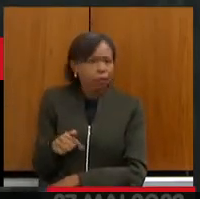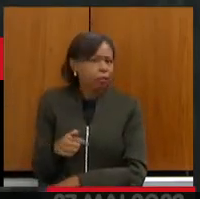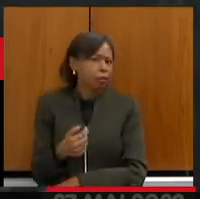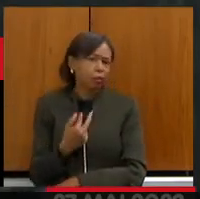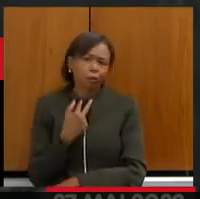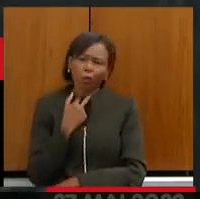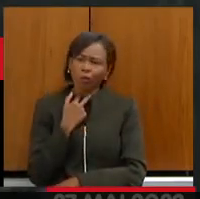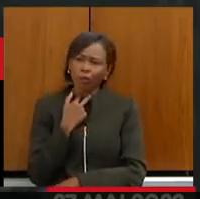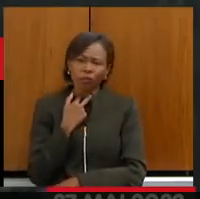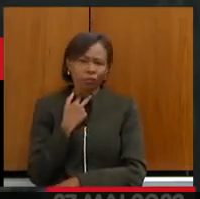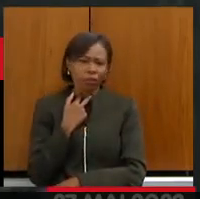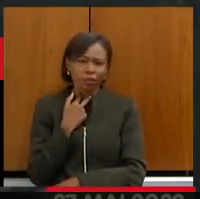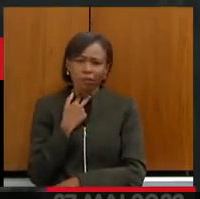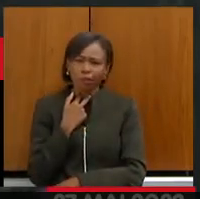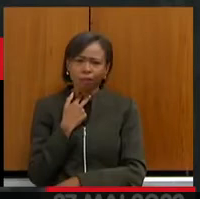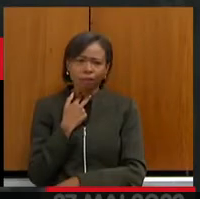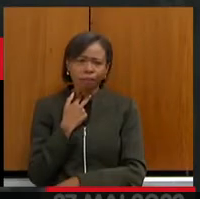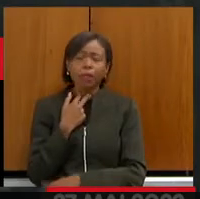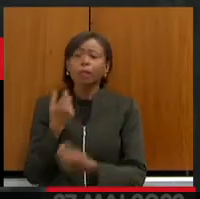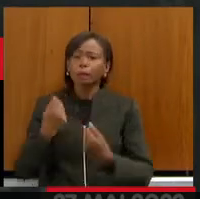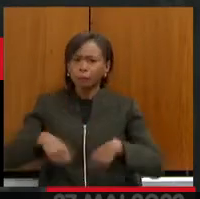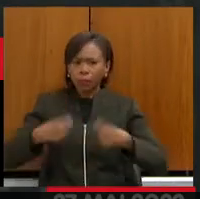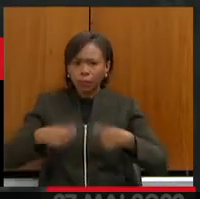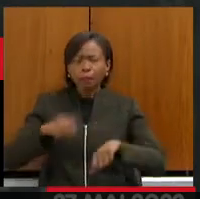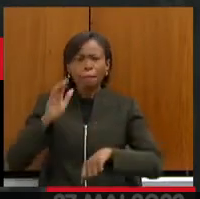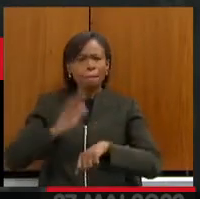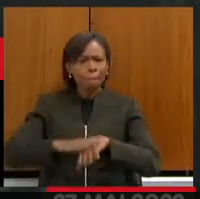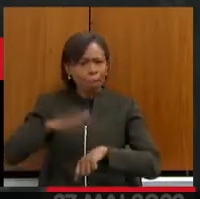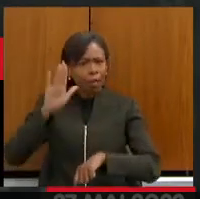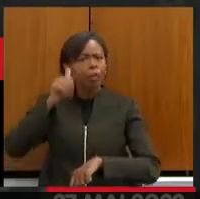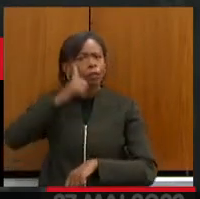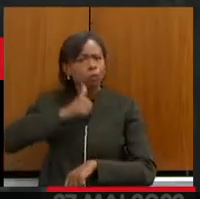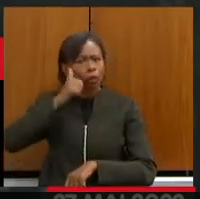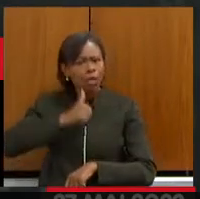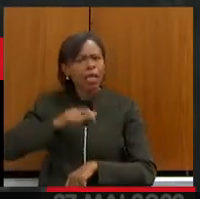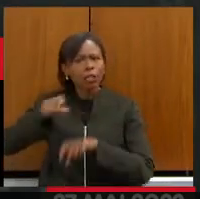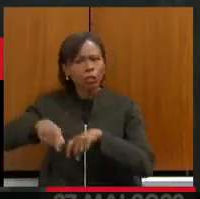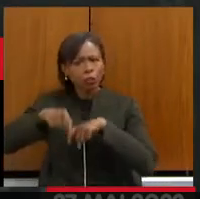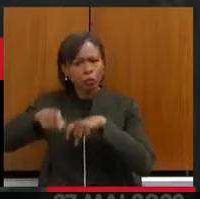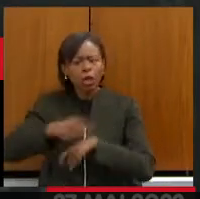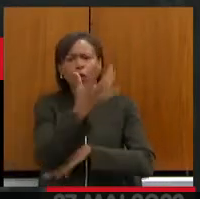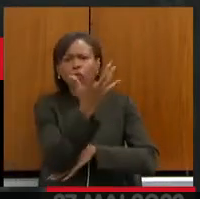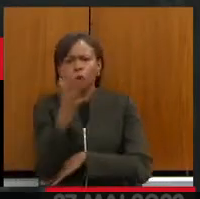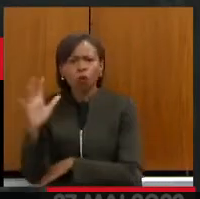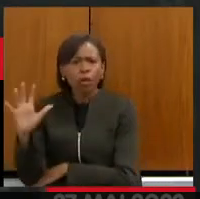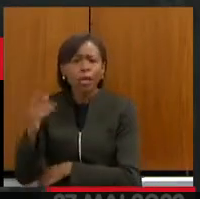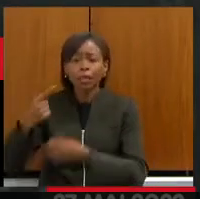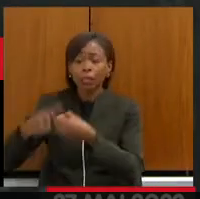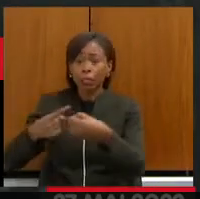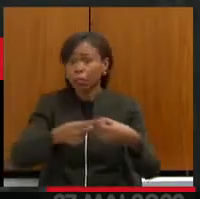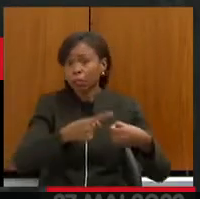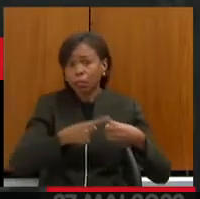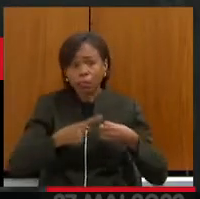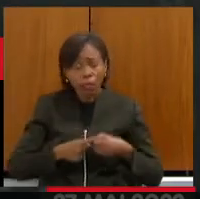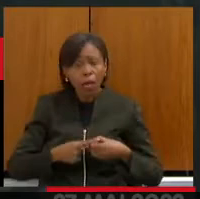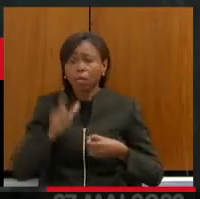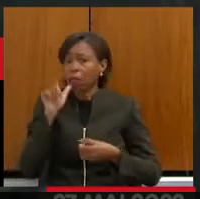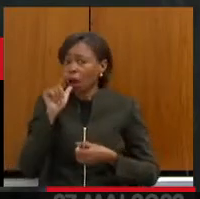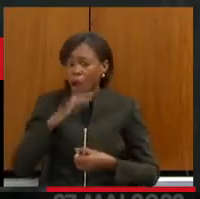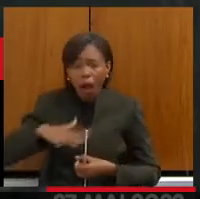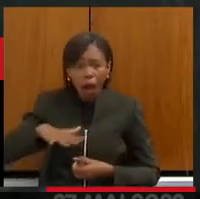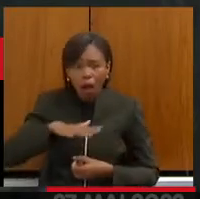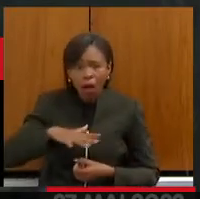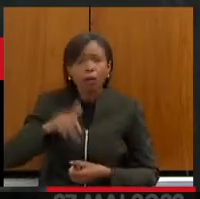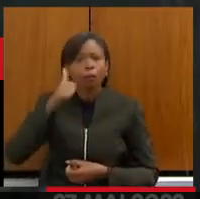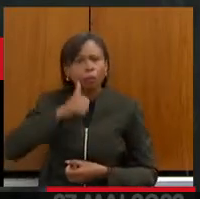continuar assim e viaja mulheres do campo da floresta das águas urbanas e rurais nessas